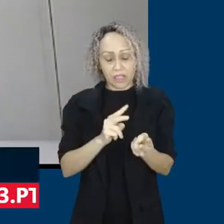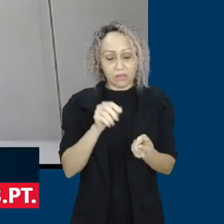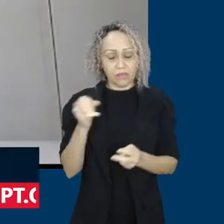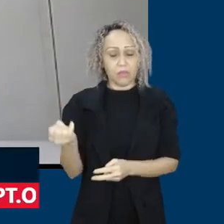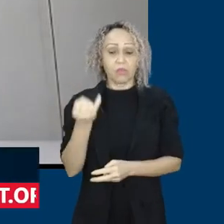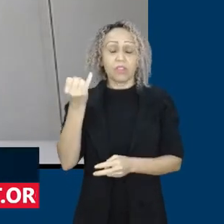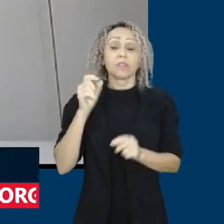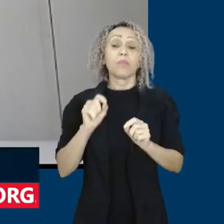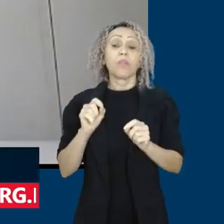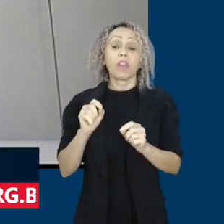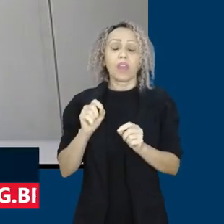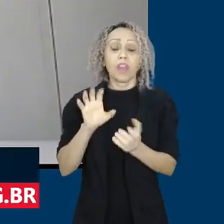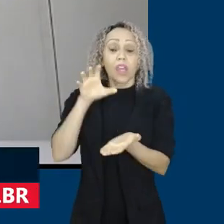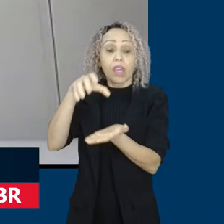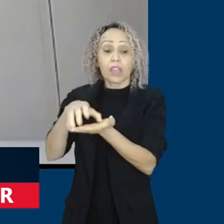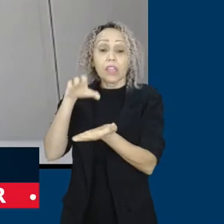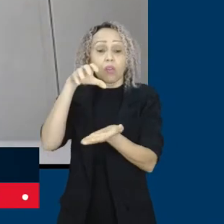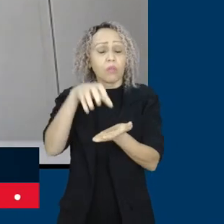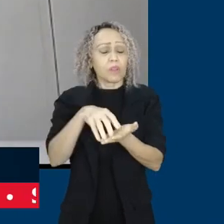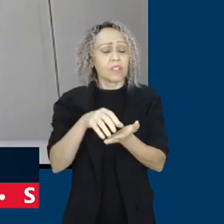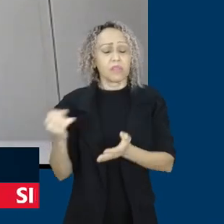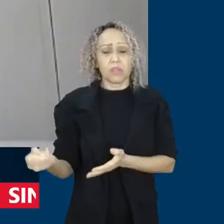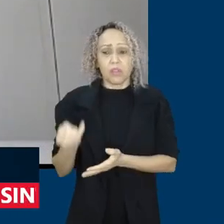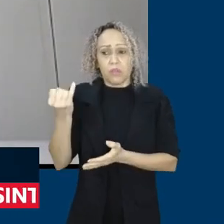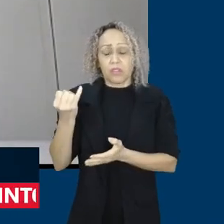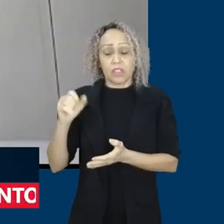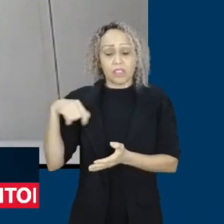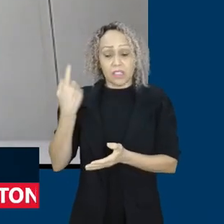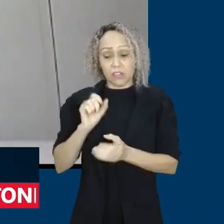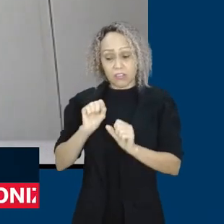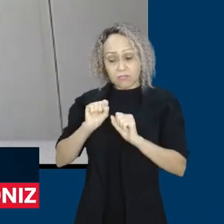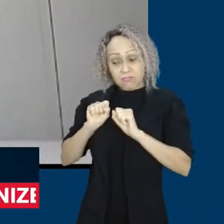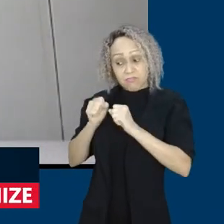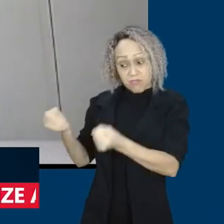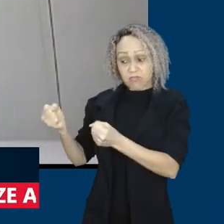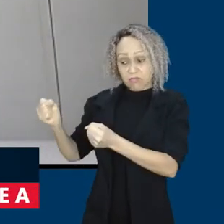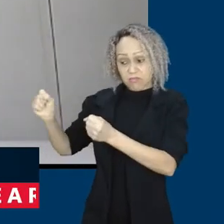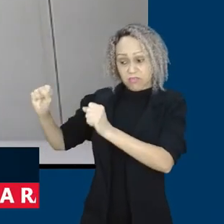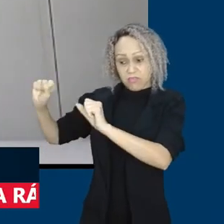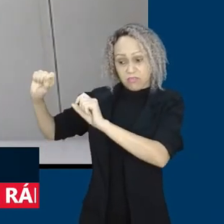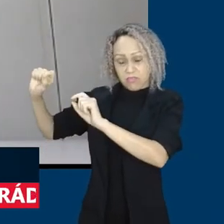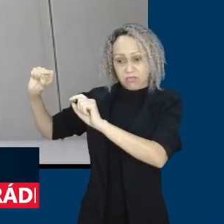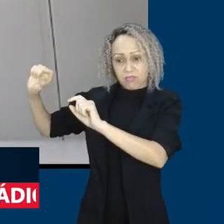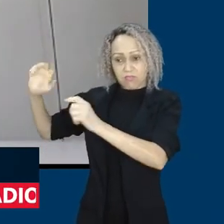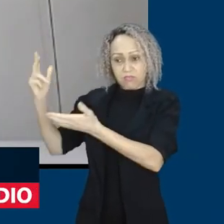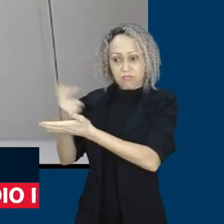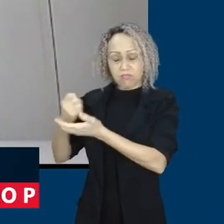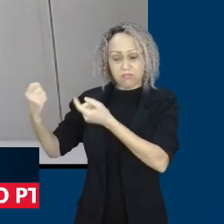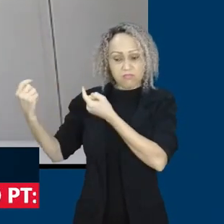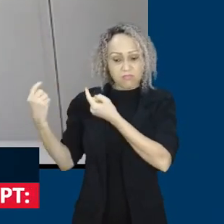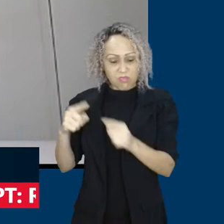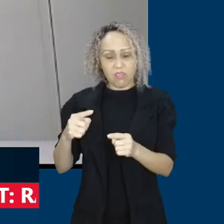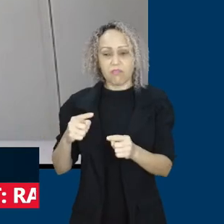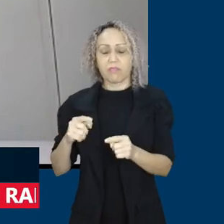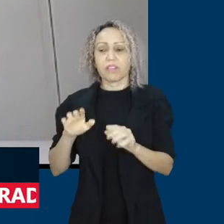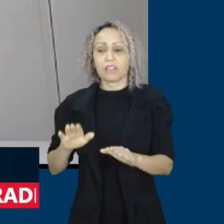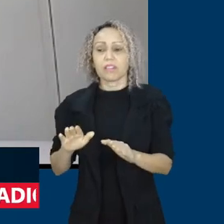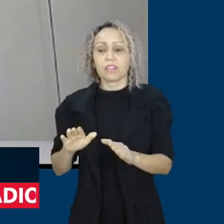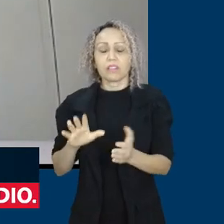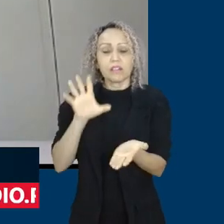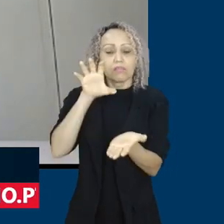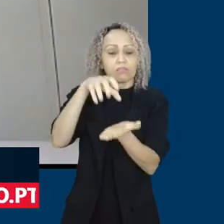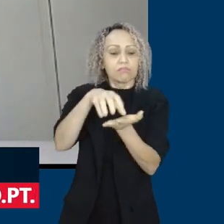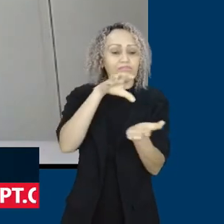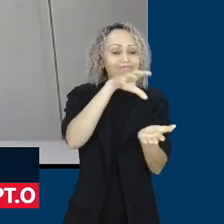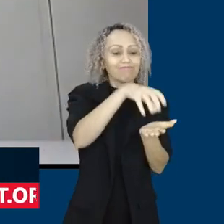o golpe contra os retrocesso e também no processo eleitoral inclusive vários dos movimentos populares Inclusive a central de movimentos populares